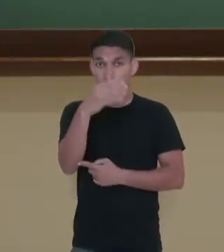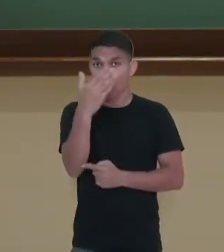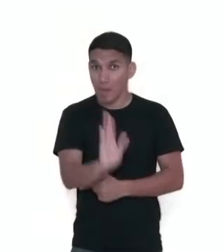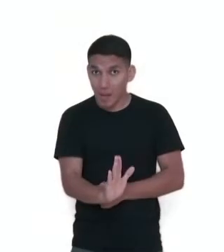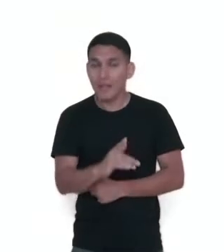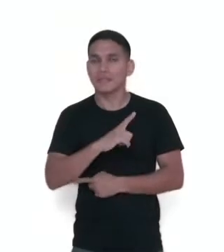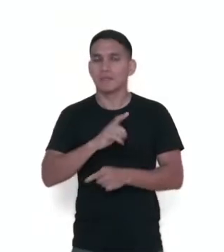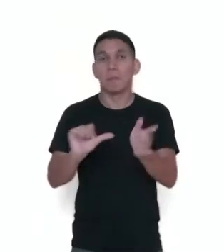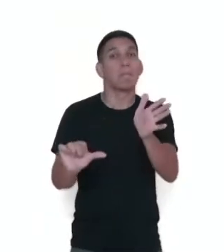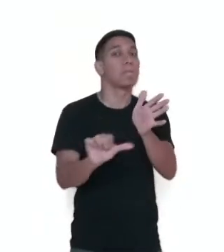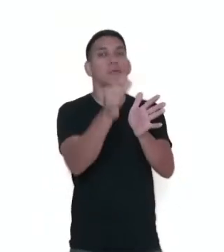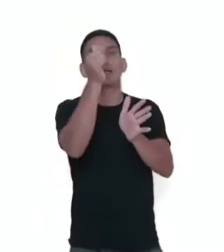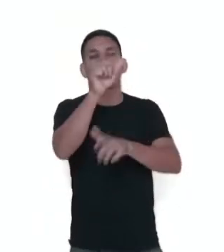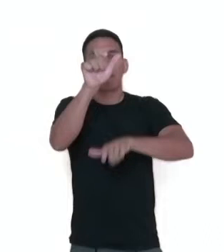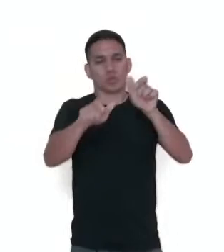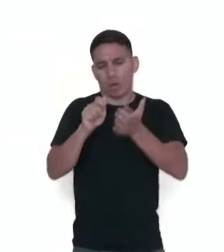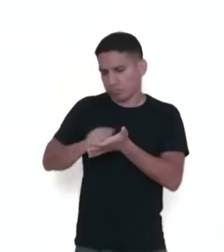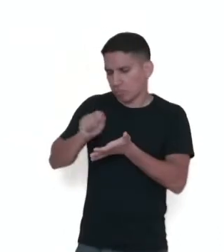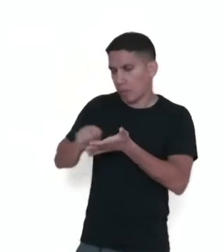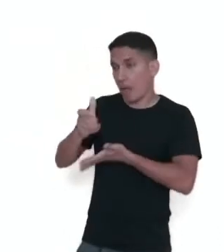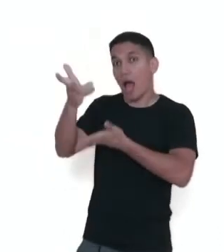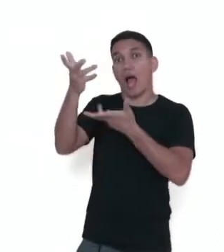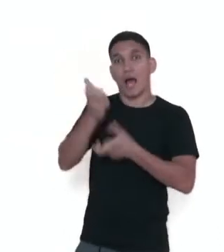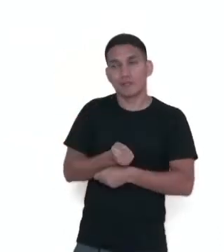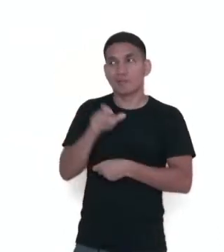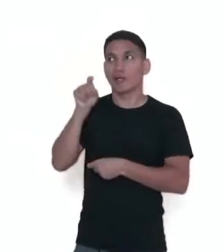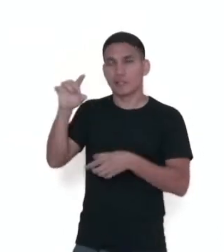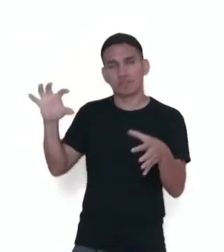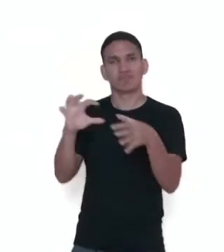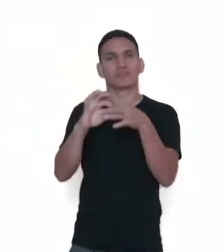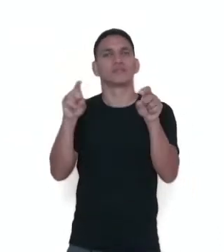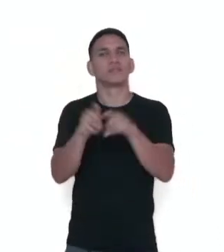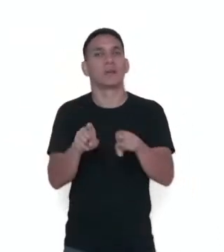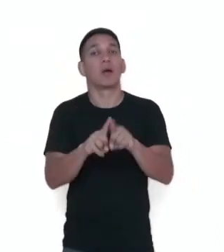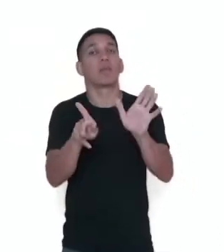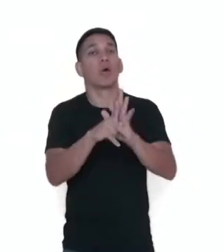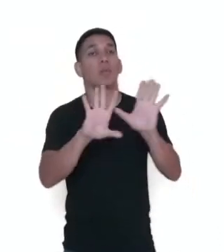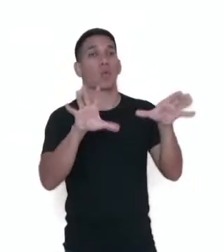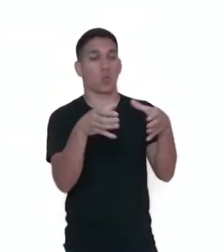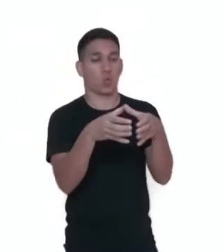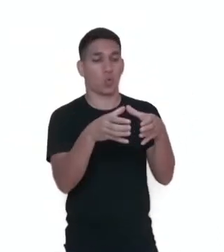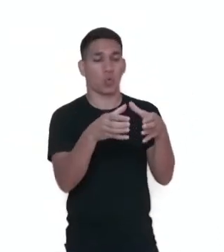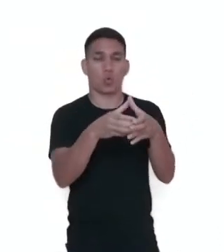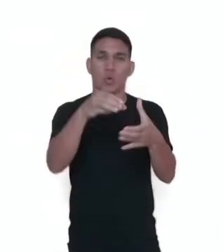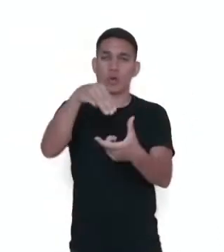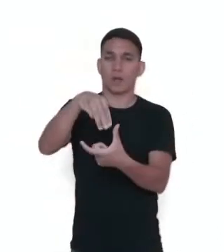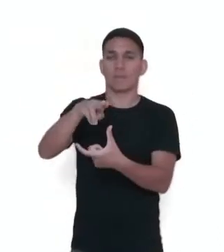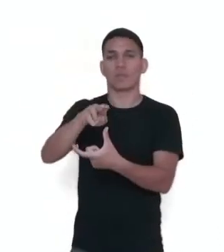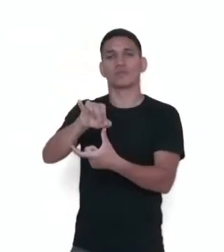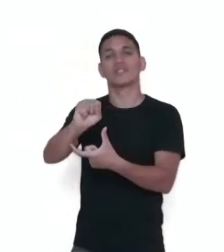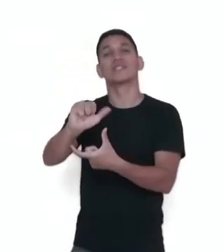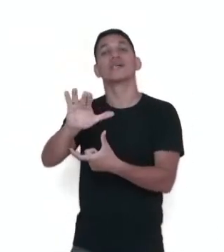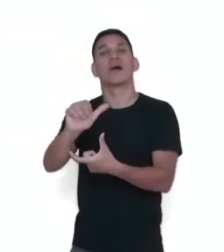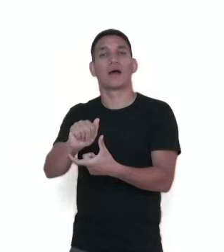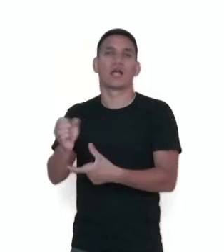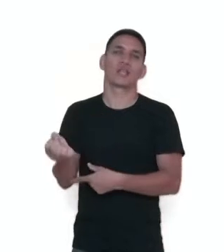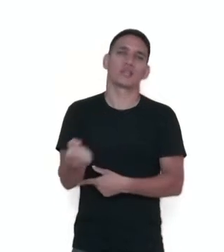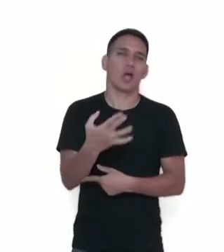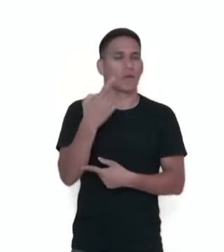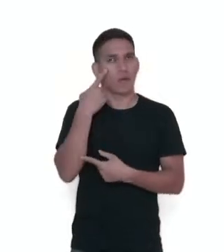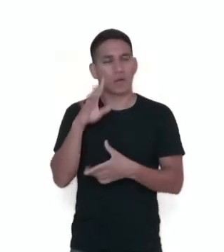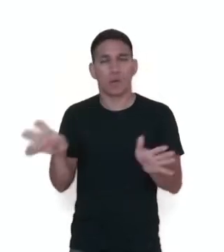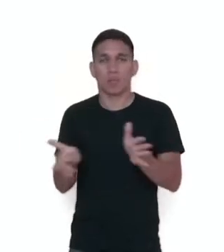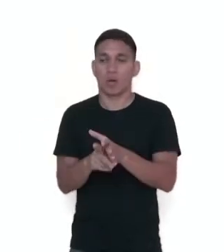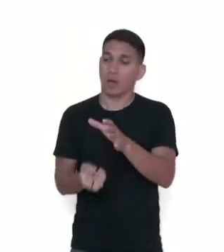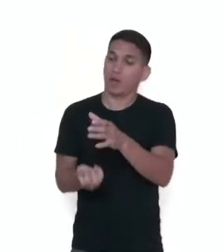primeiros compositores que aderiram a essa tendência foram do grupo Música Nova, constituído